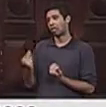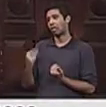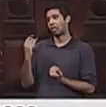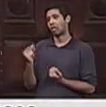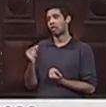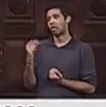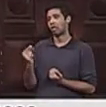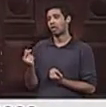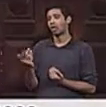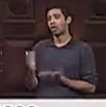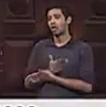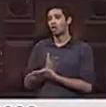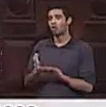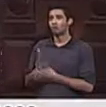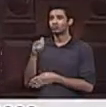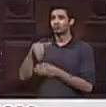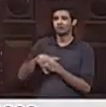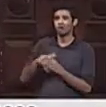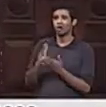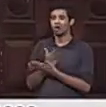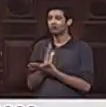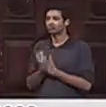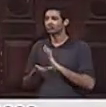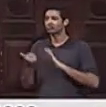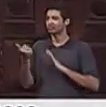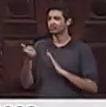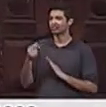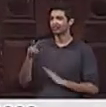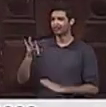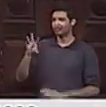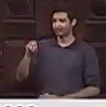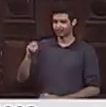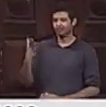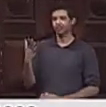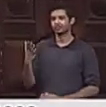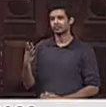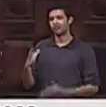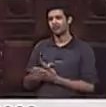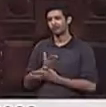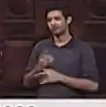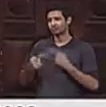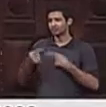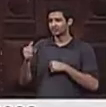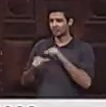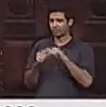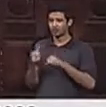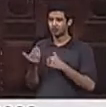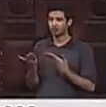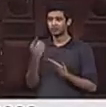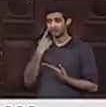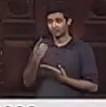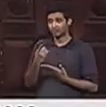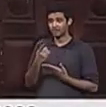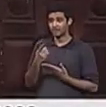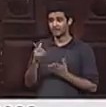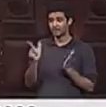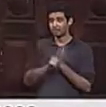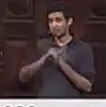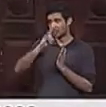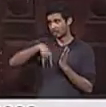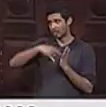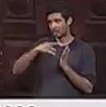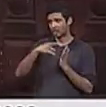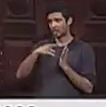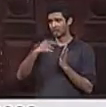vetos, alguns mantidos, outros derrubados, alguns retirados de pauta para melhor discussão, pois emenda constitucional não depende